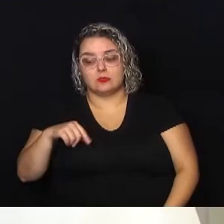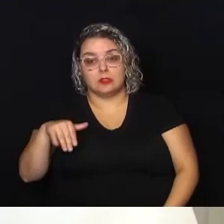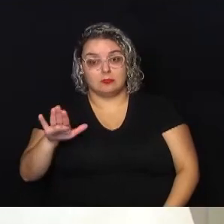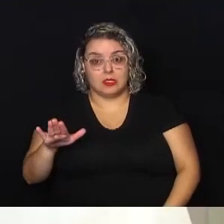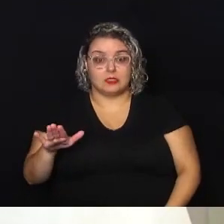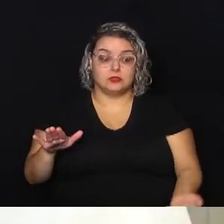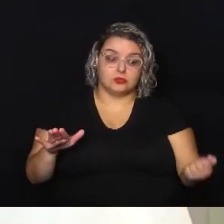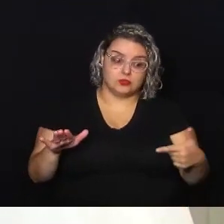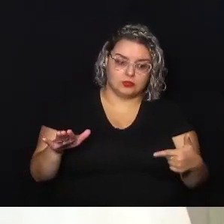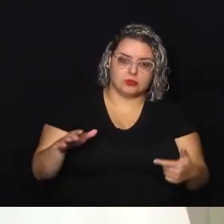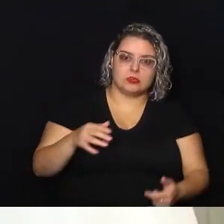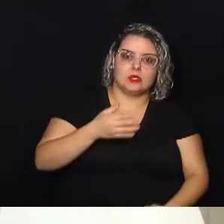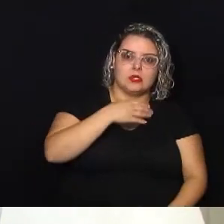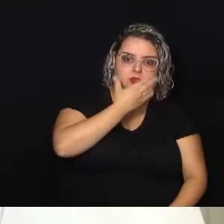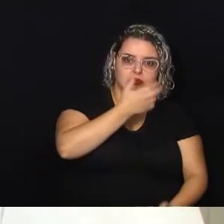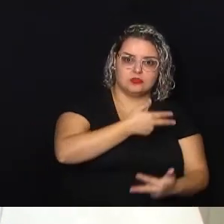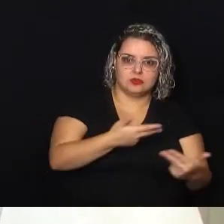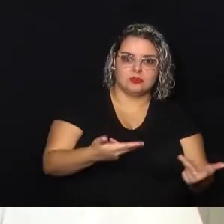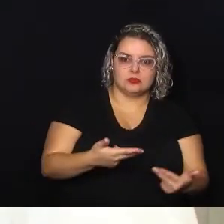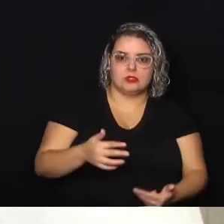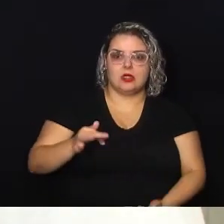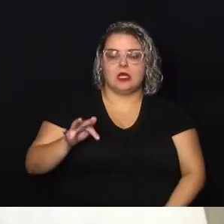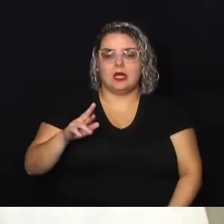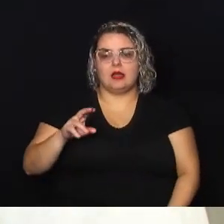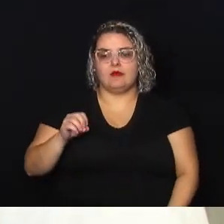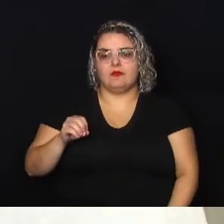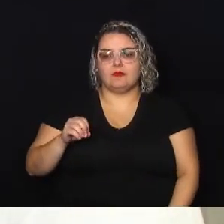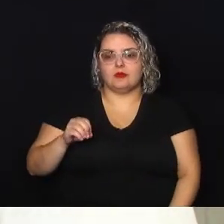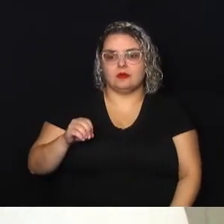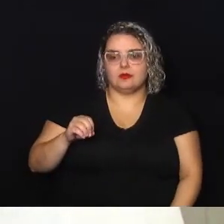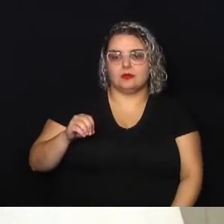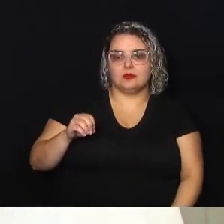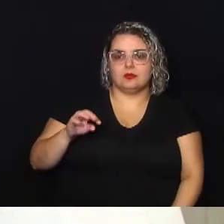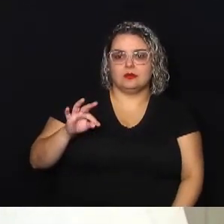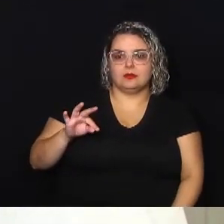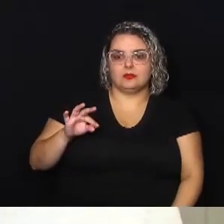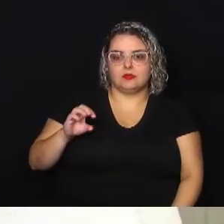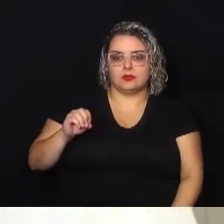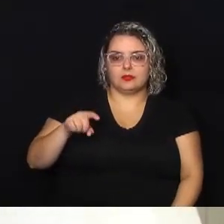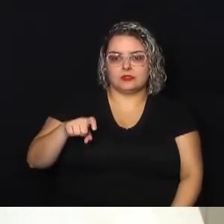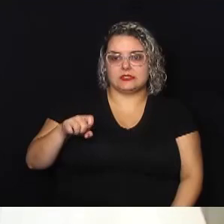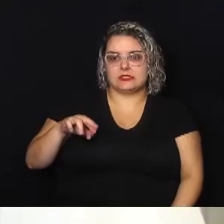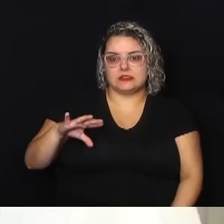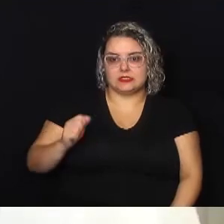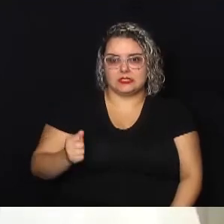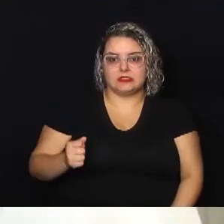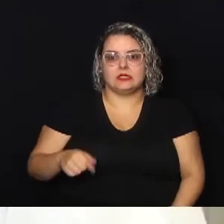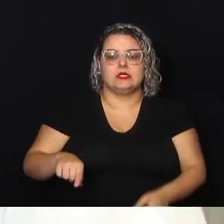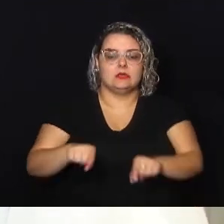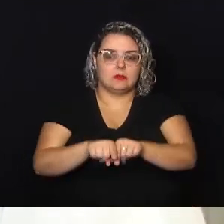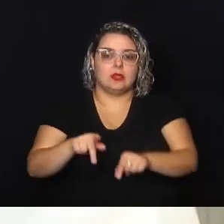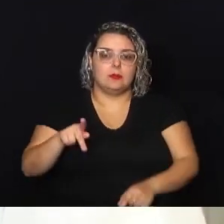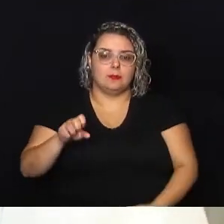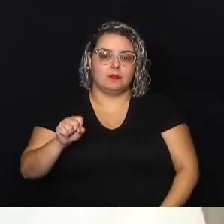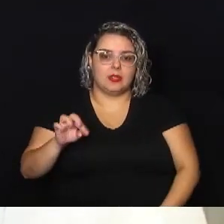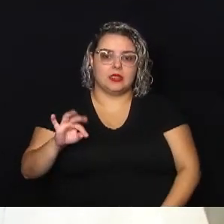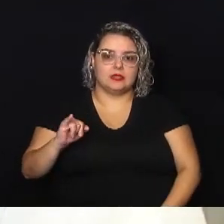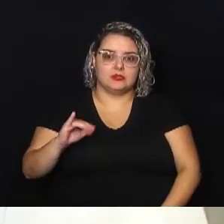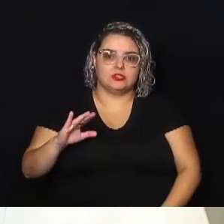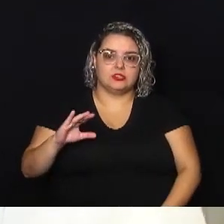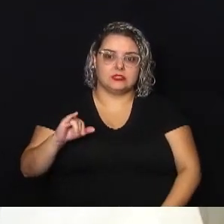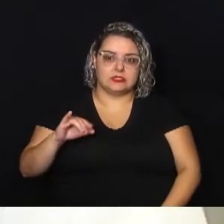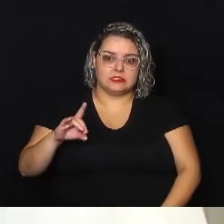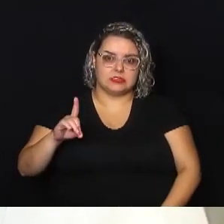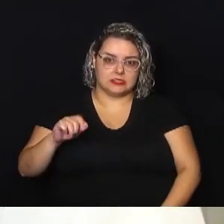um resultado e como a gente analisou também é pesticidas e aflatoxinas junto no mesmo método a gente não conseguiu